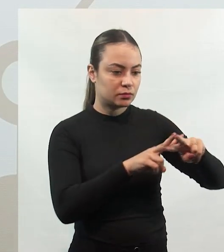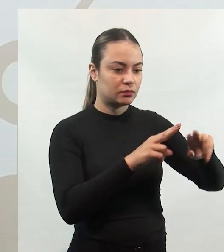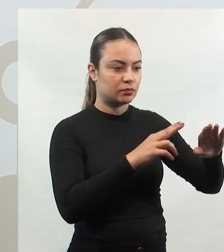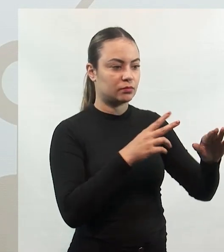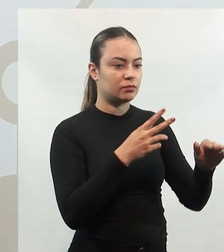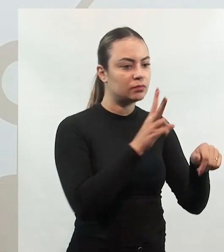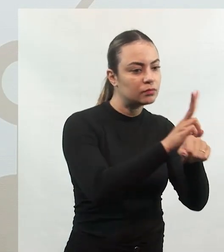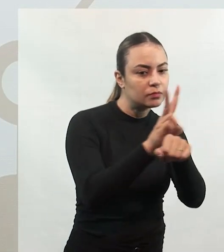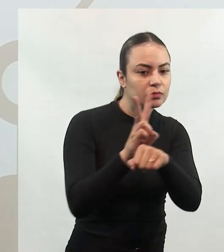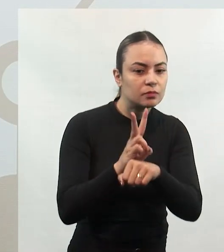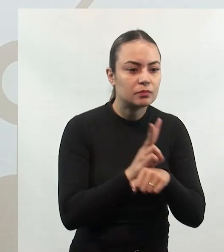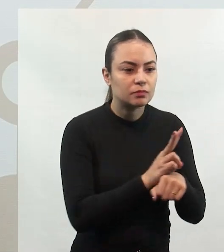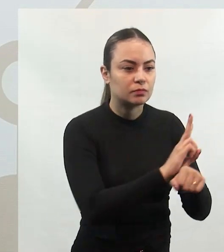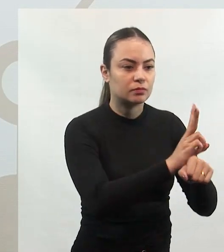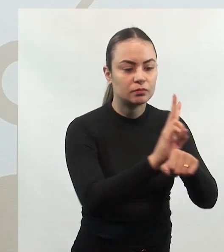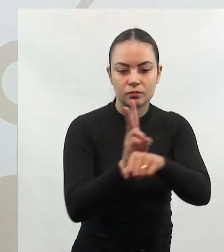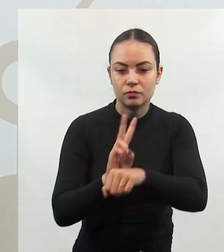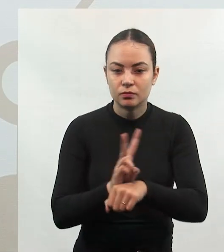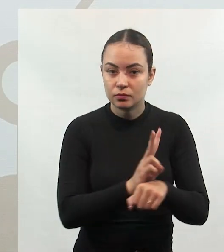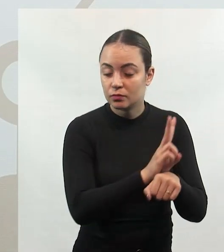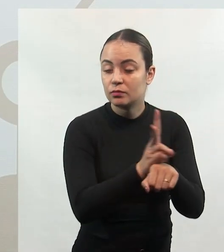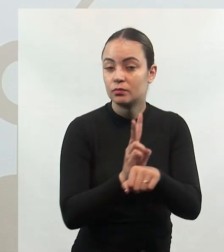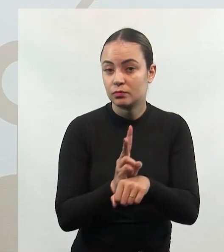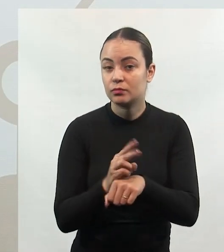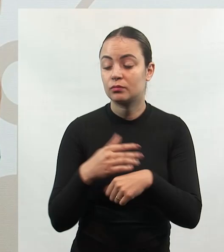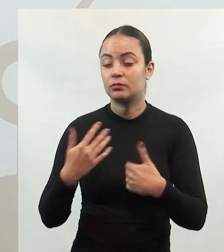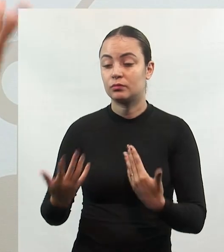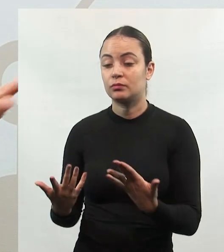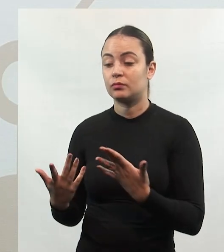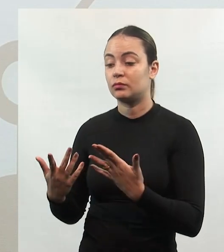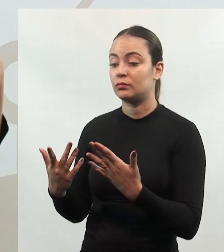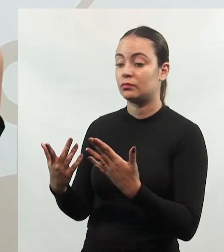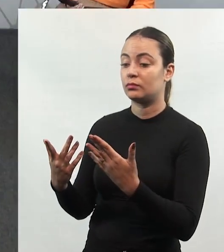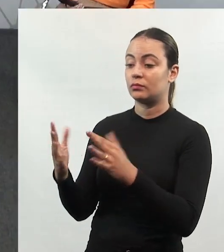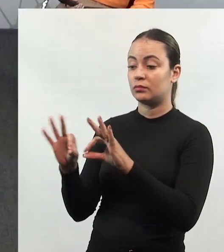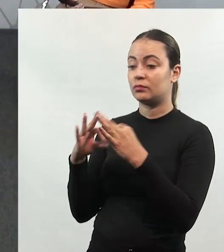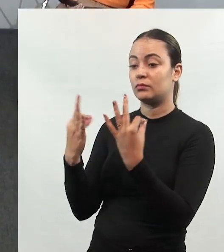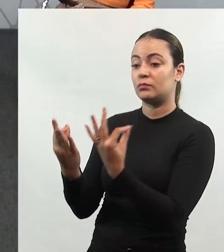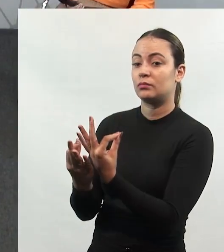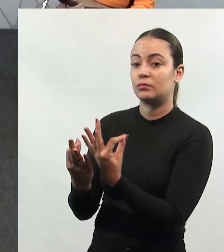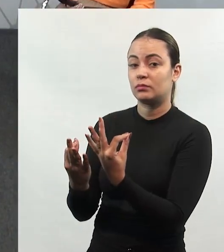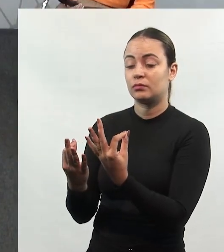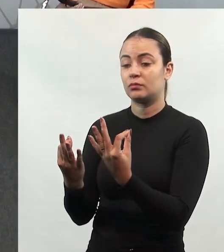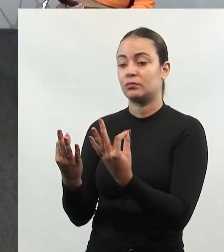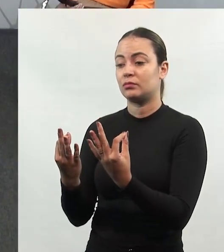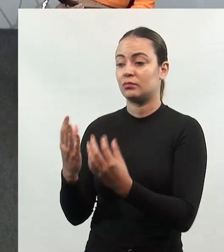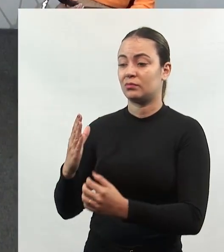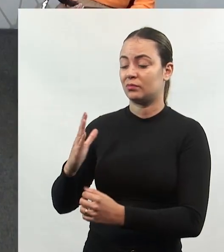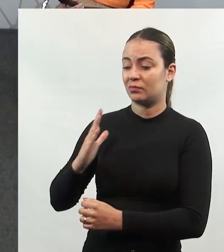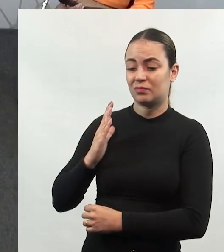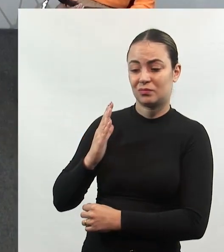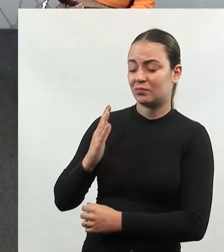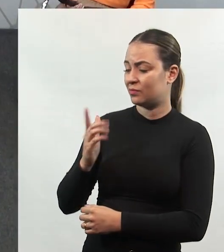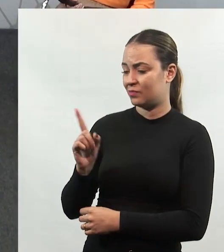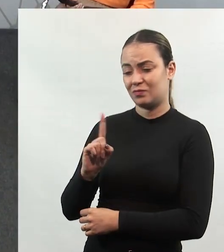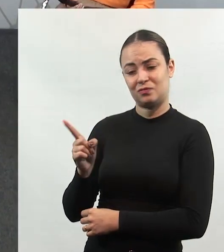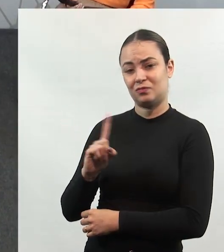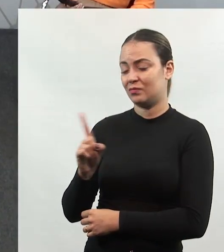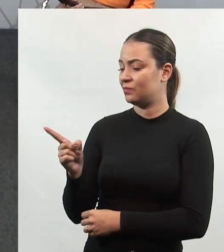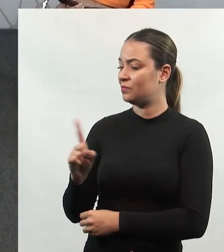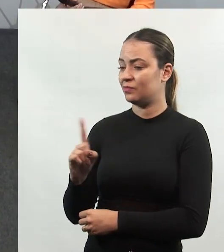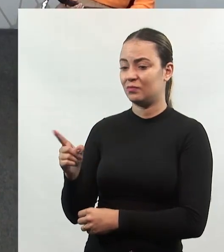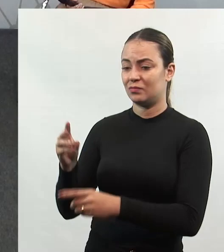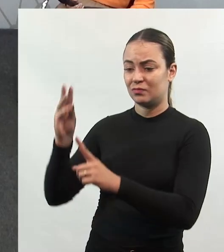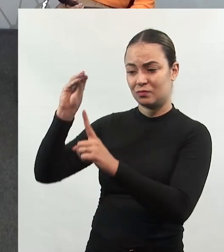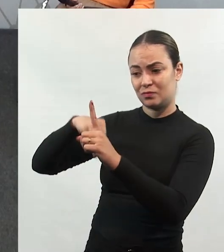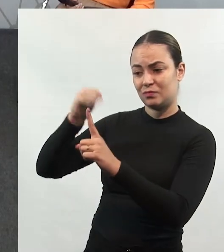comida em restaurante, cozinhando, fazendo várias coisas autônoma, né? Meu pai, ele também